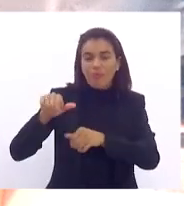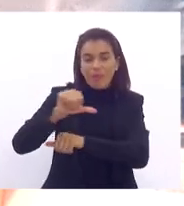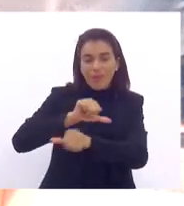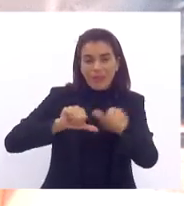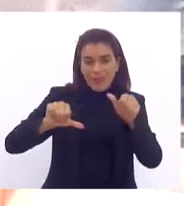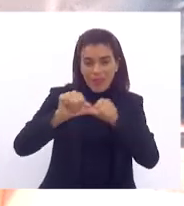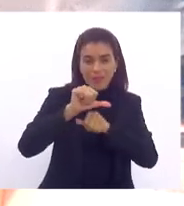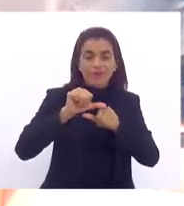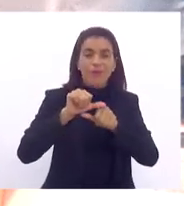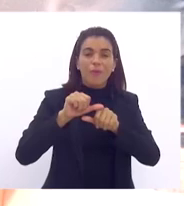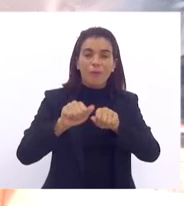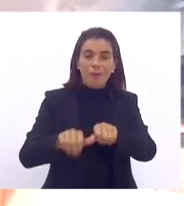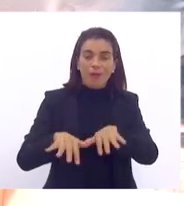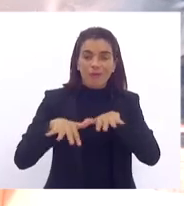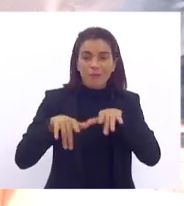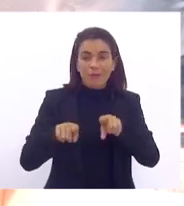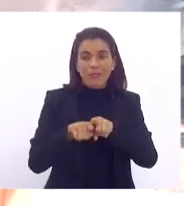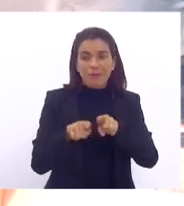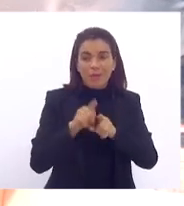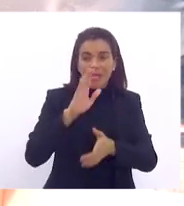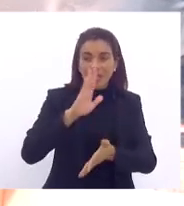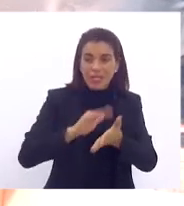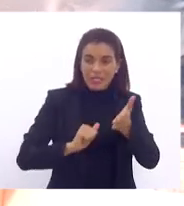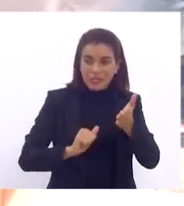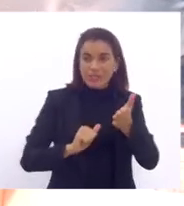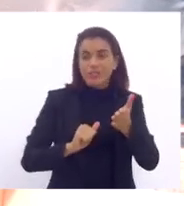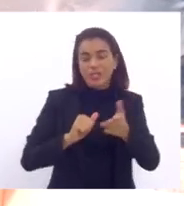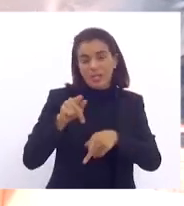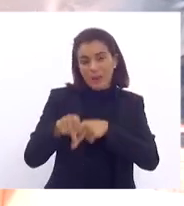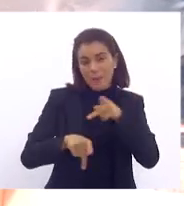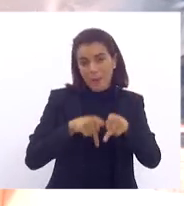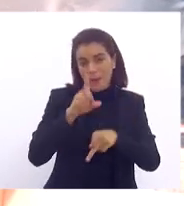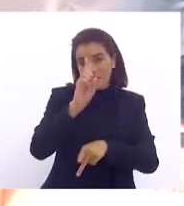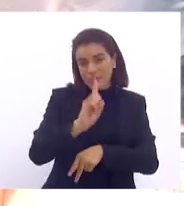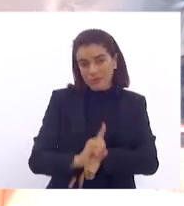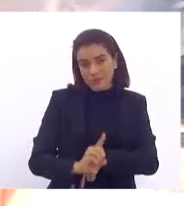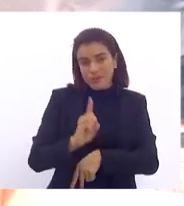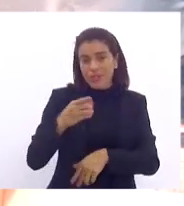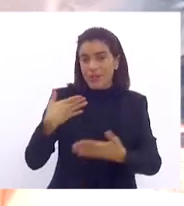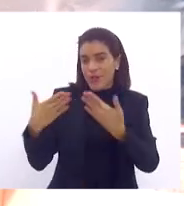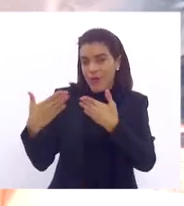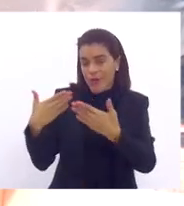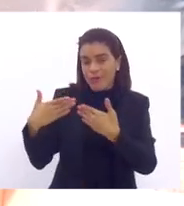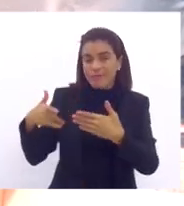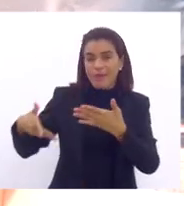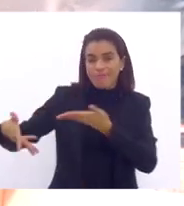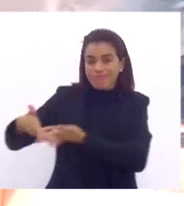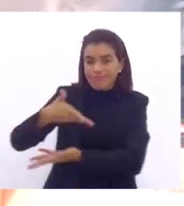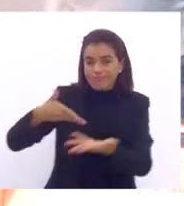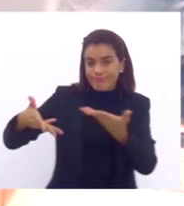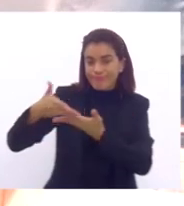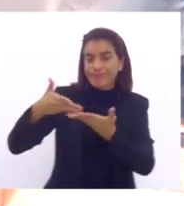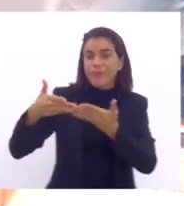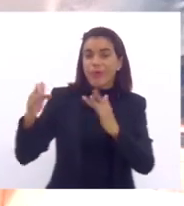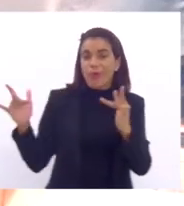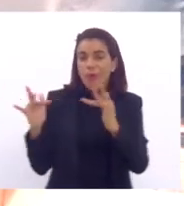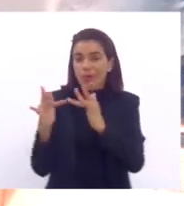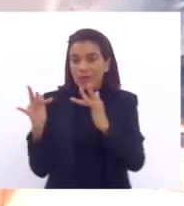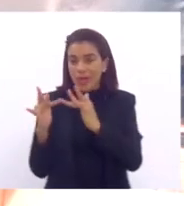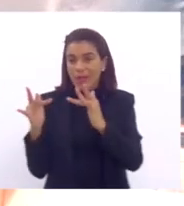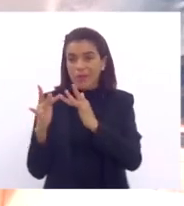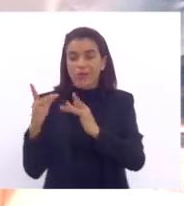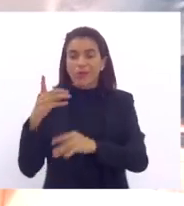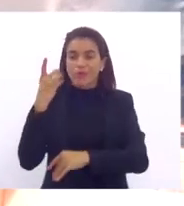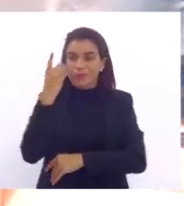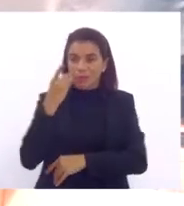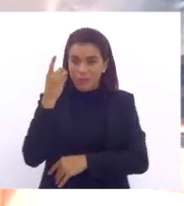o o Parlamento mas também reti tira da população que gostaria de se valer que e entrar em contato com Esses